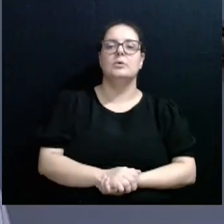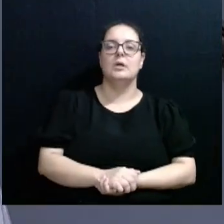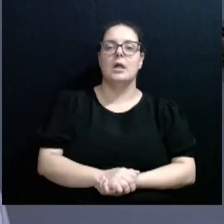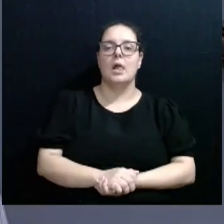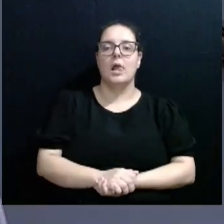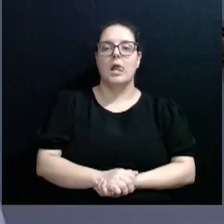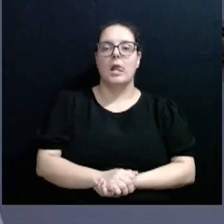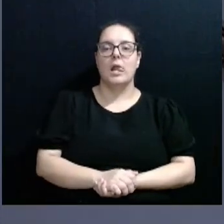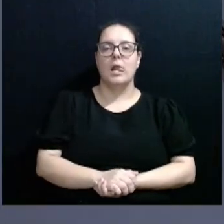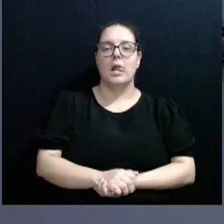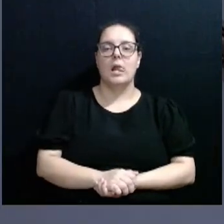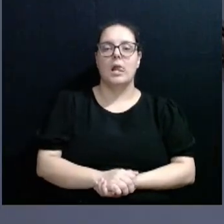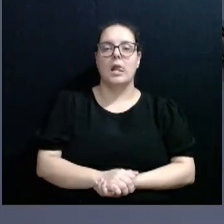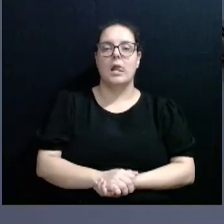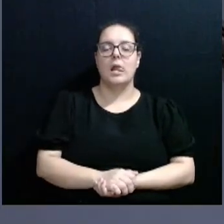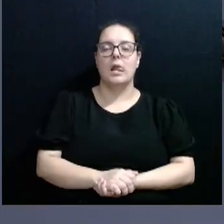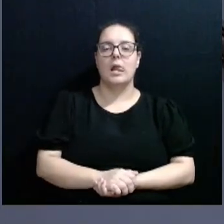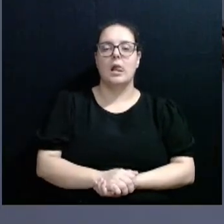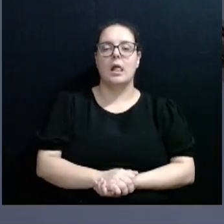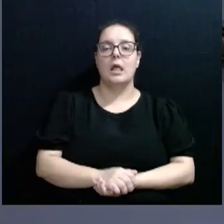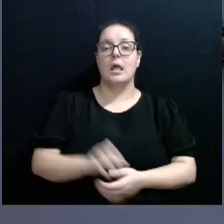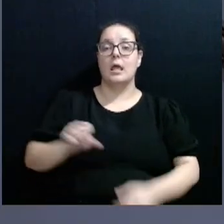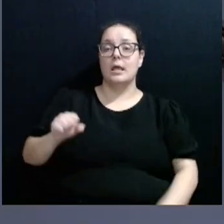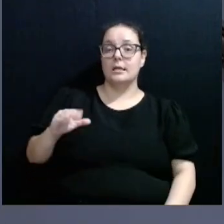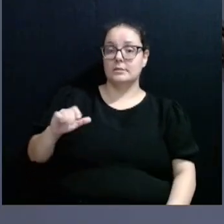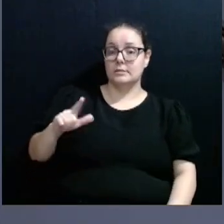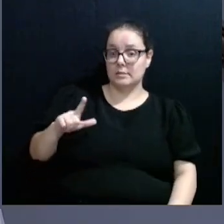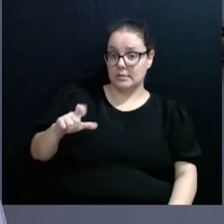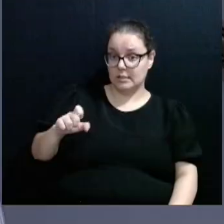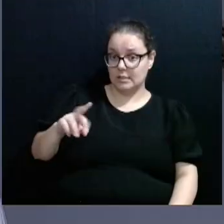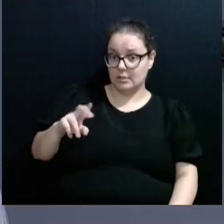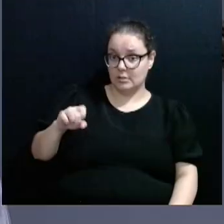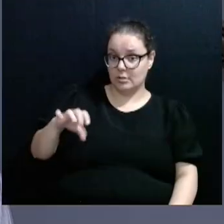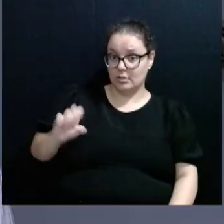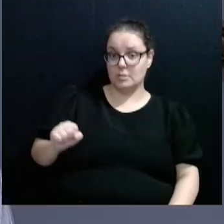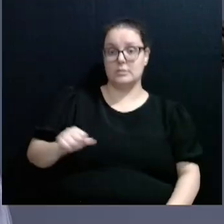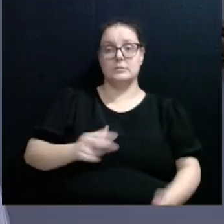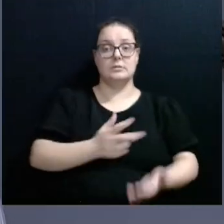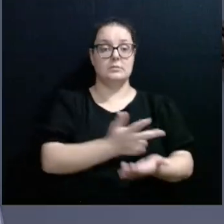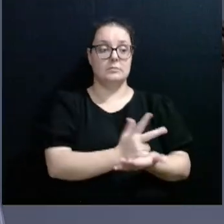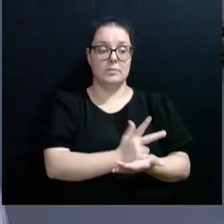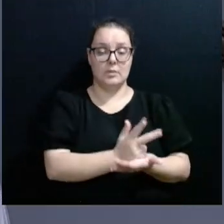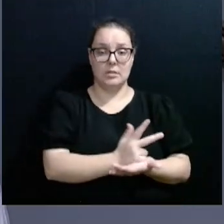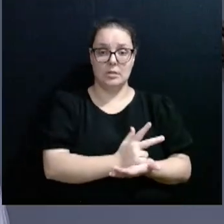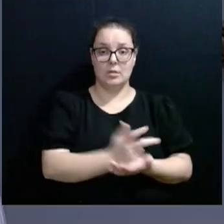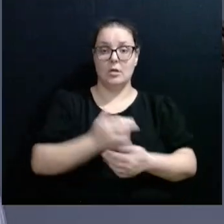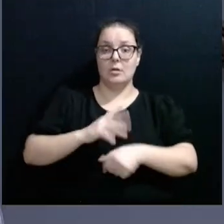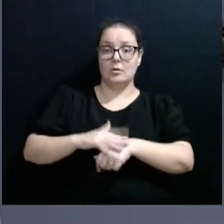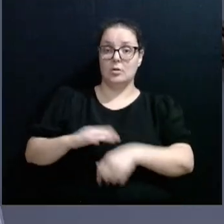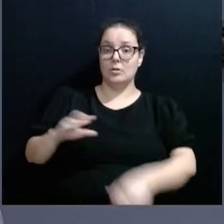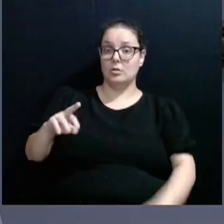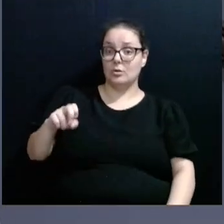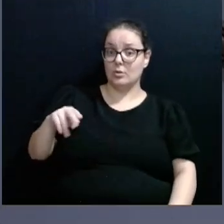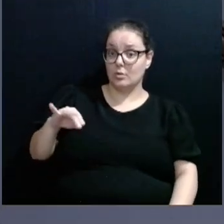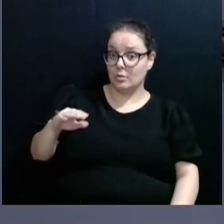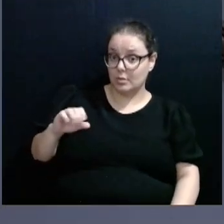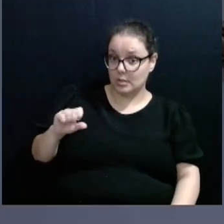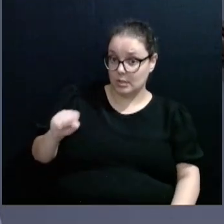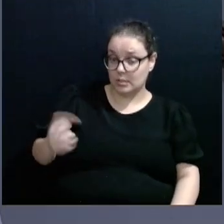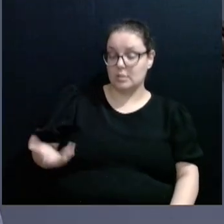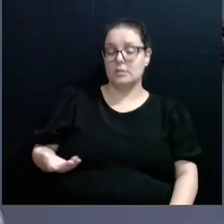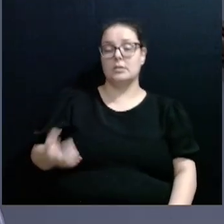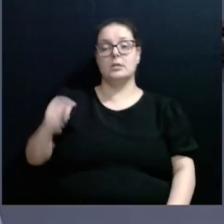para as escleroses, para as epilepsias, para dores crônicas. Então, essa